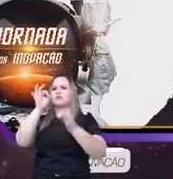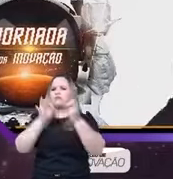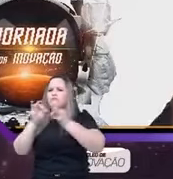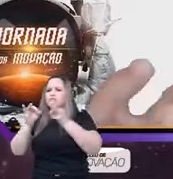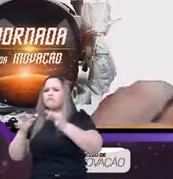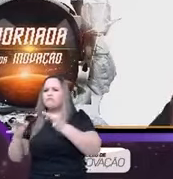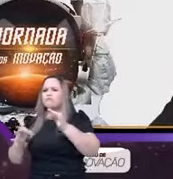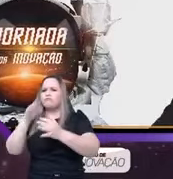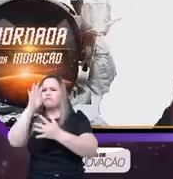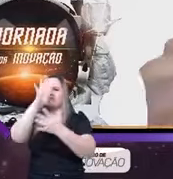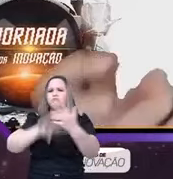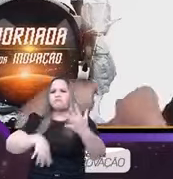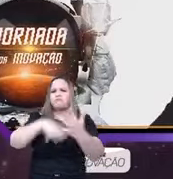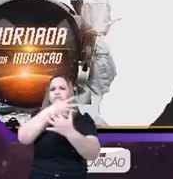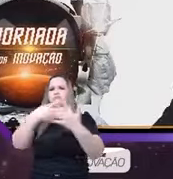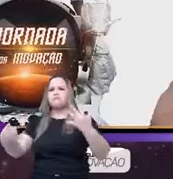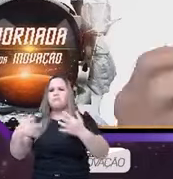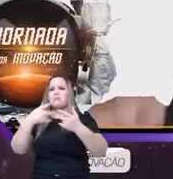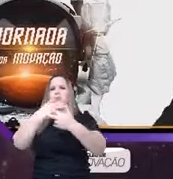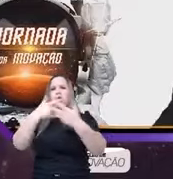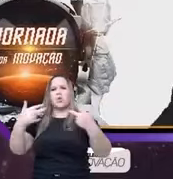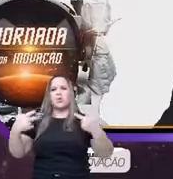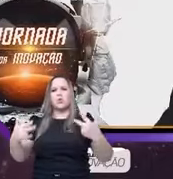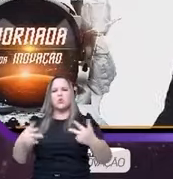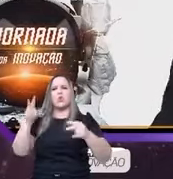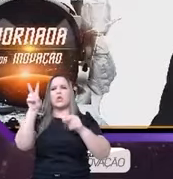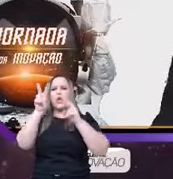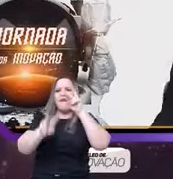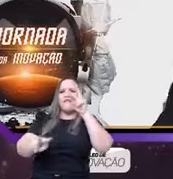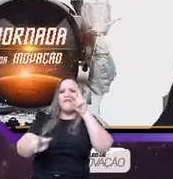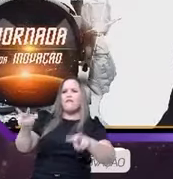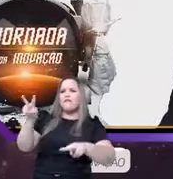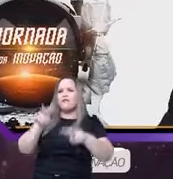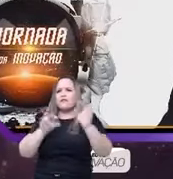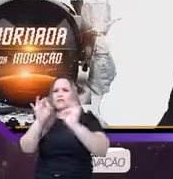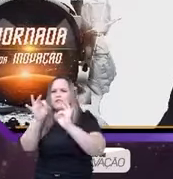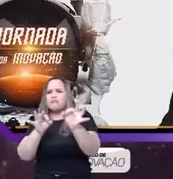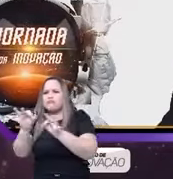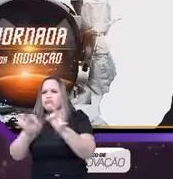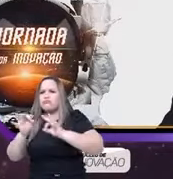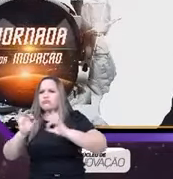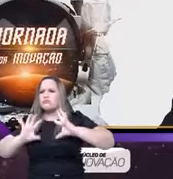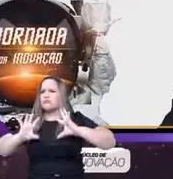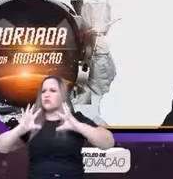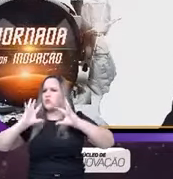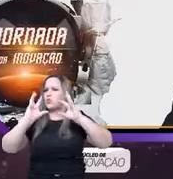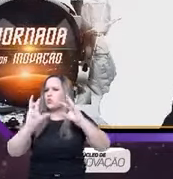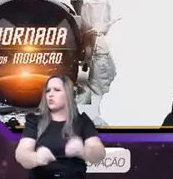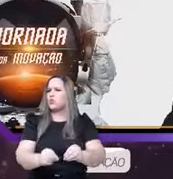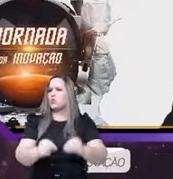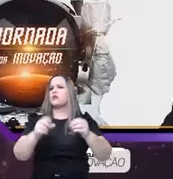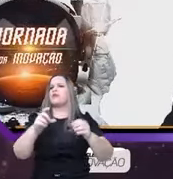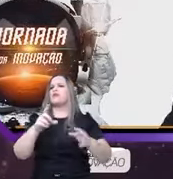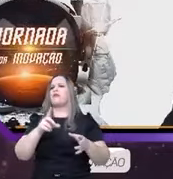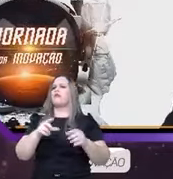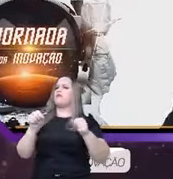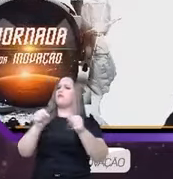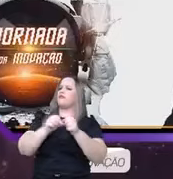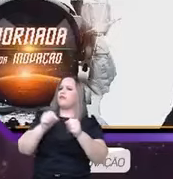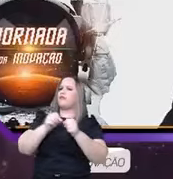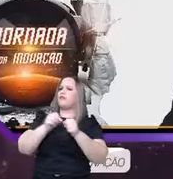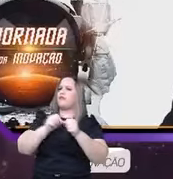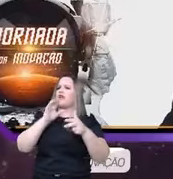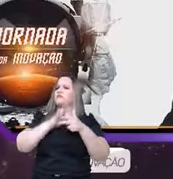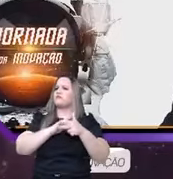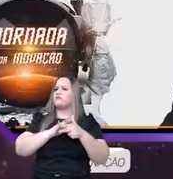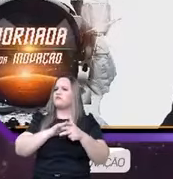cada ente da organização teria a visão da organização como um todo, e ele faz ali uma série de metáforas para descrever uma